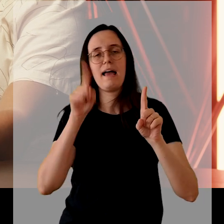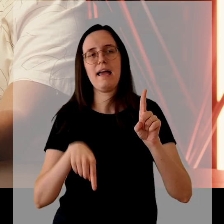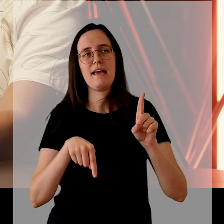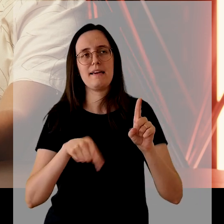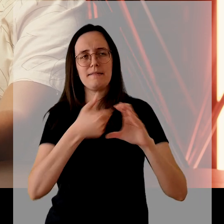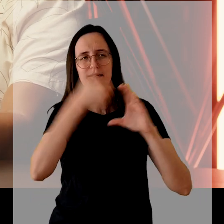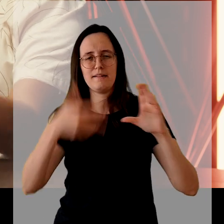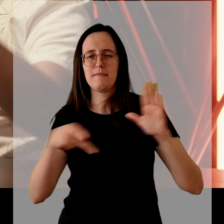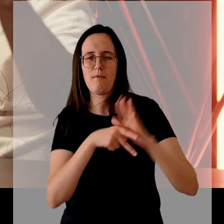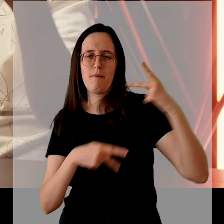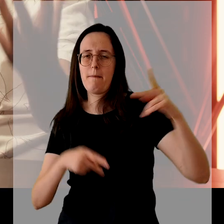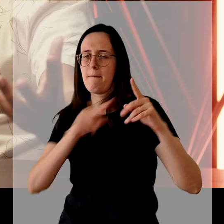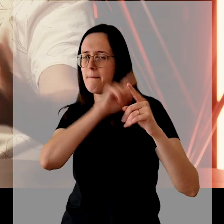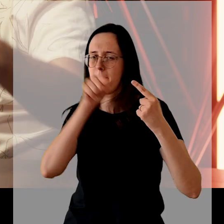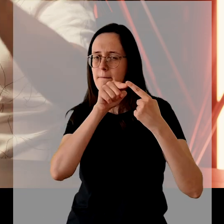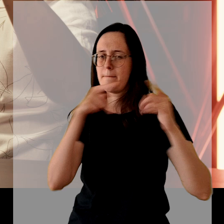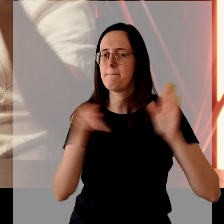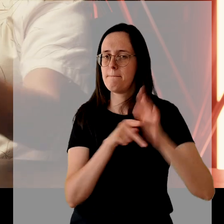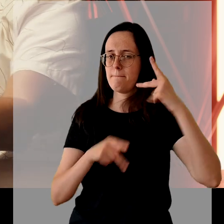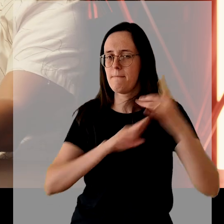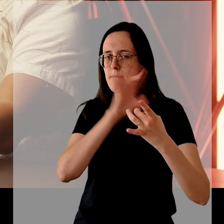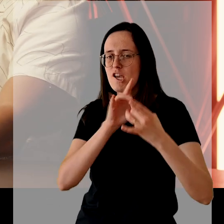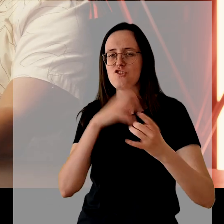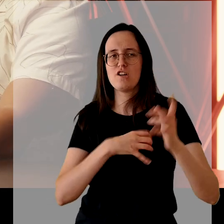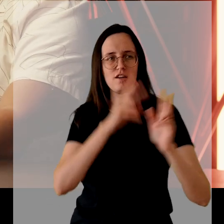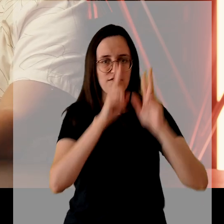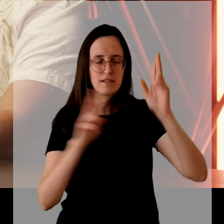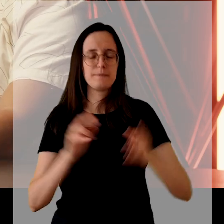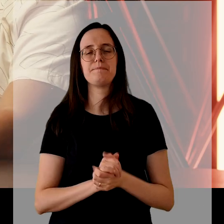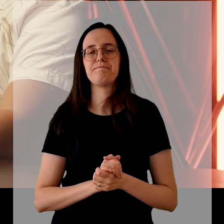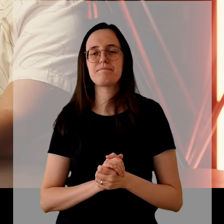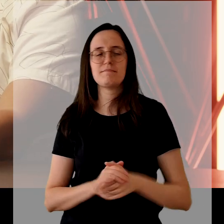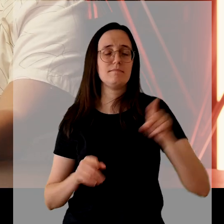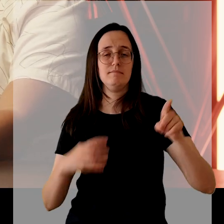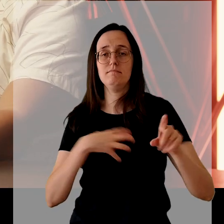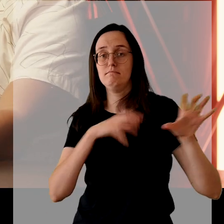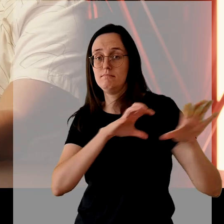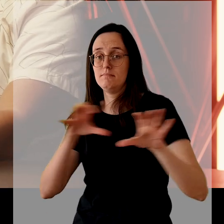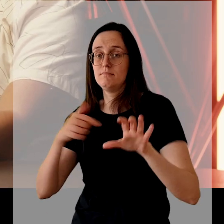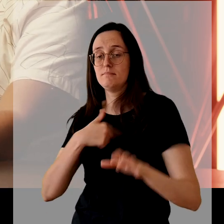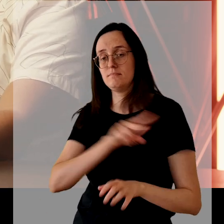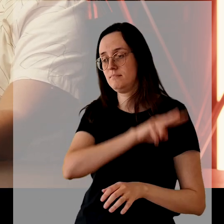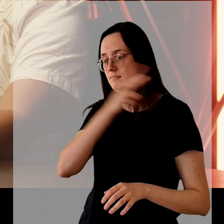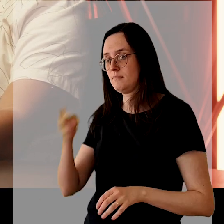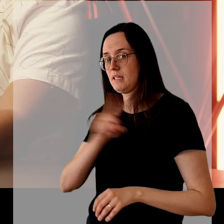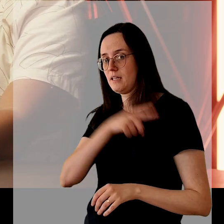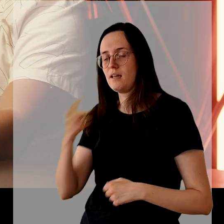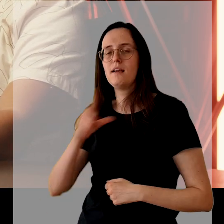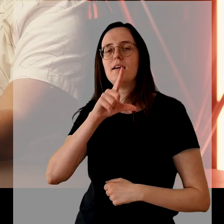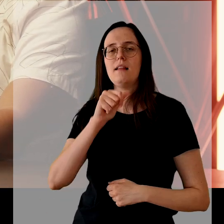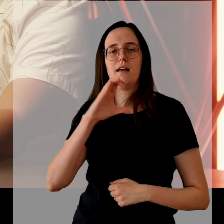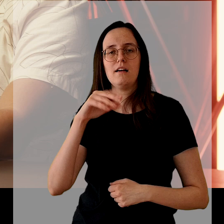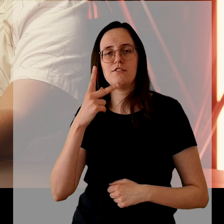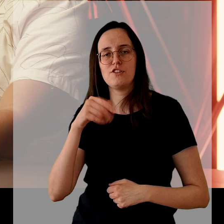sido uma arquitetura muito específica, né? E ele impactou muito quando eu fiz o Latiantia logo na sequência.